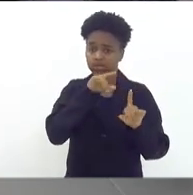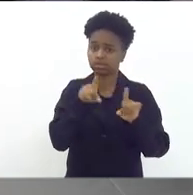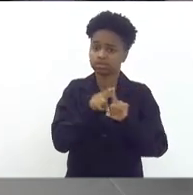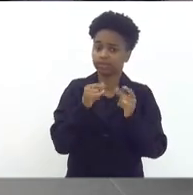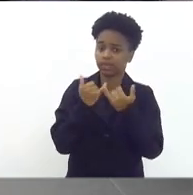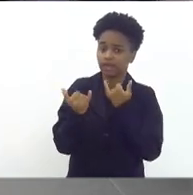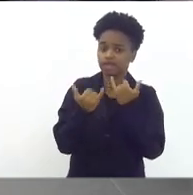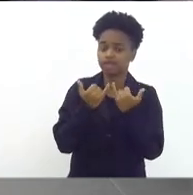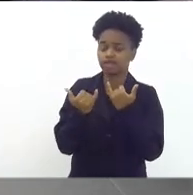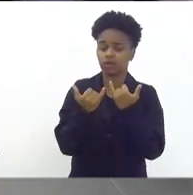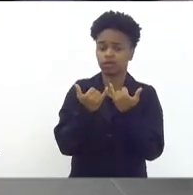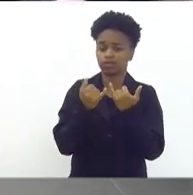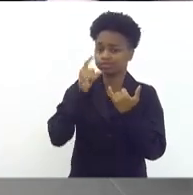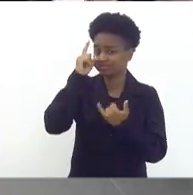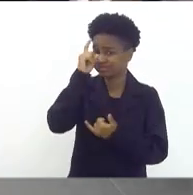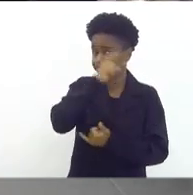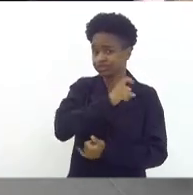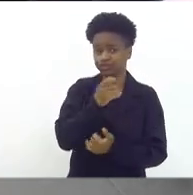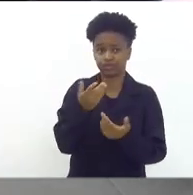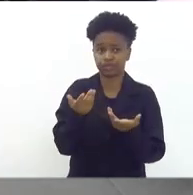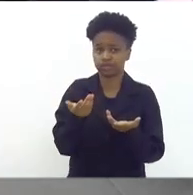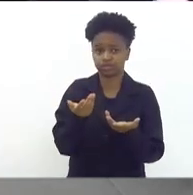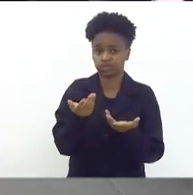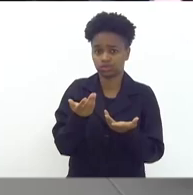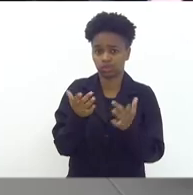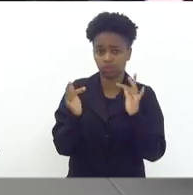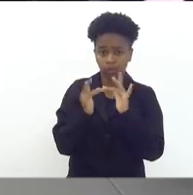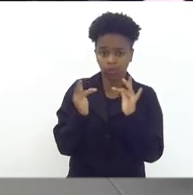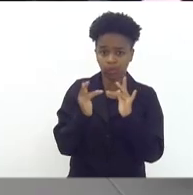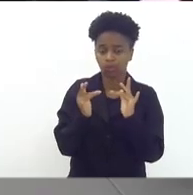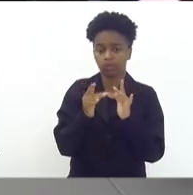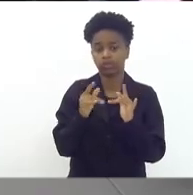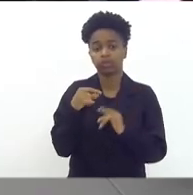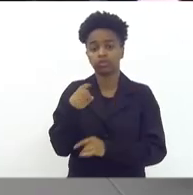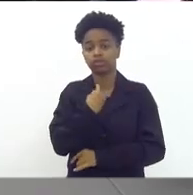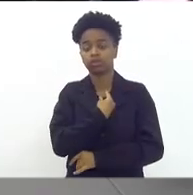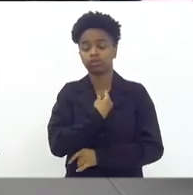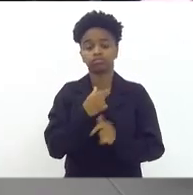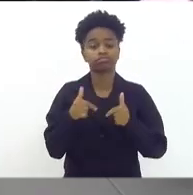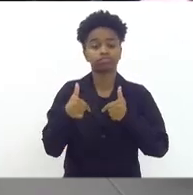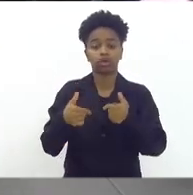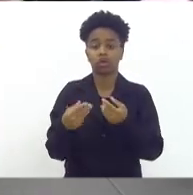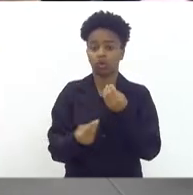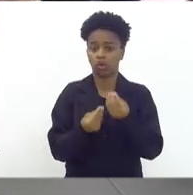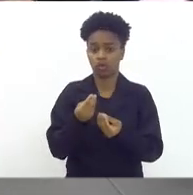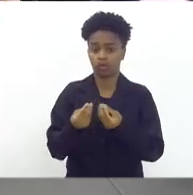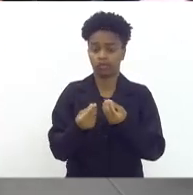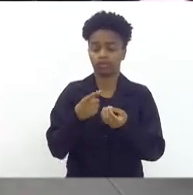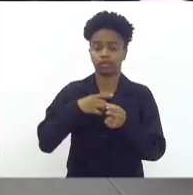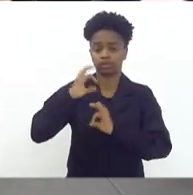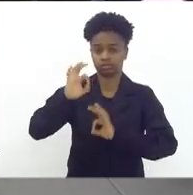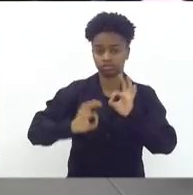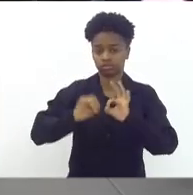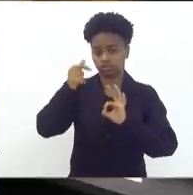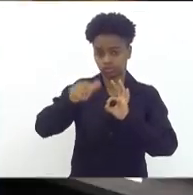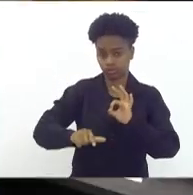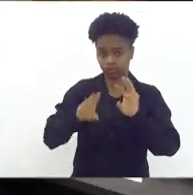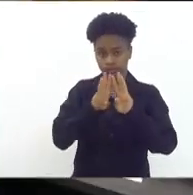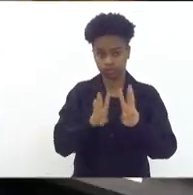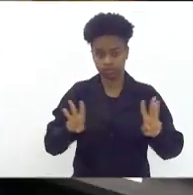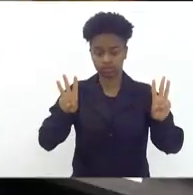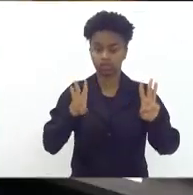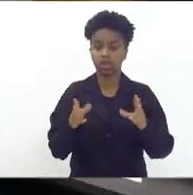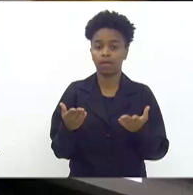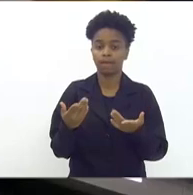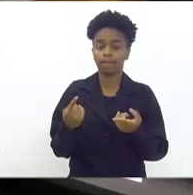o site era de difícil acesso a gente fez o que toda uma reformulação do site Hoje ele